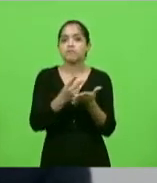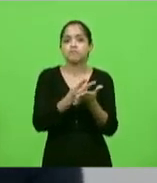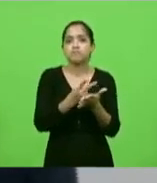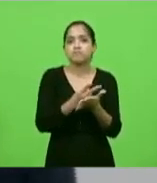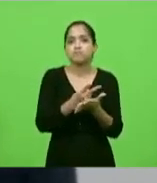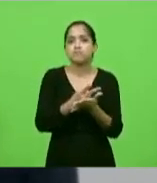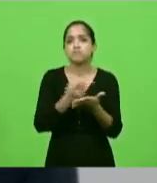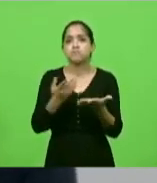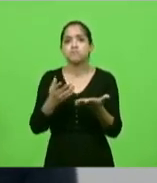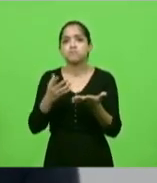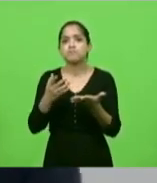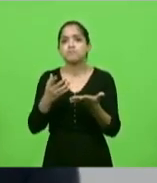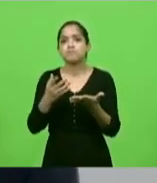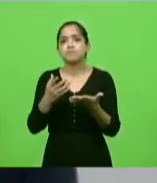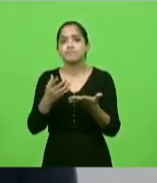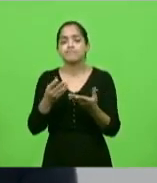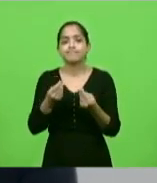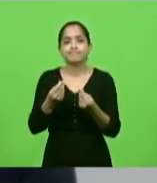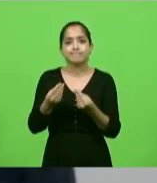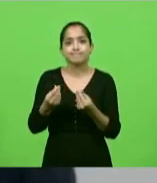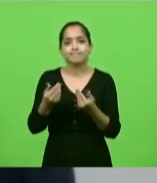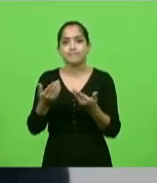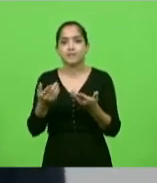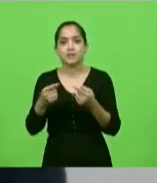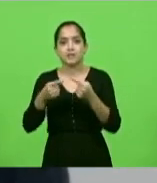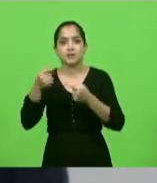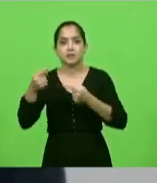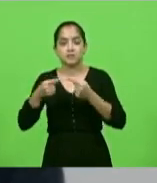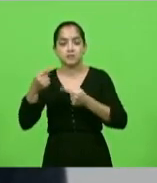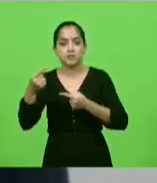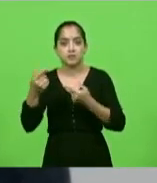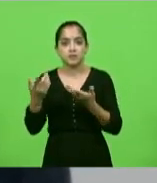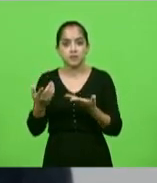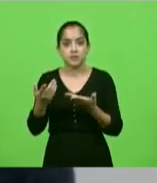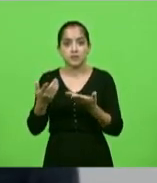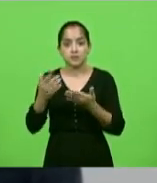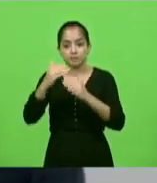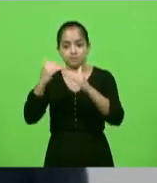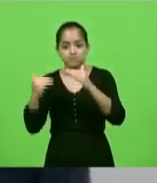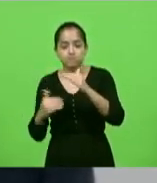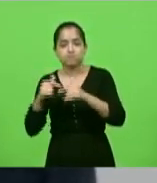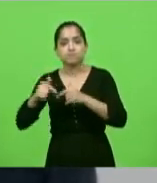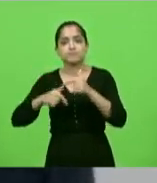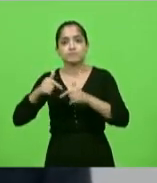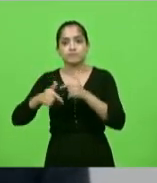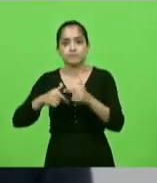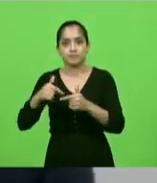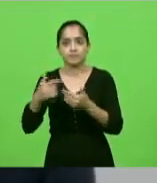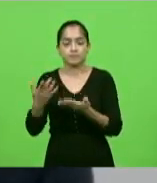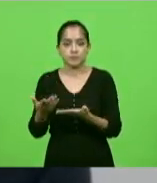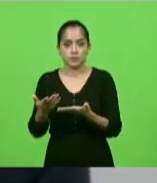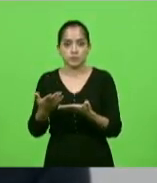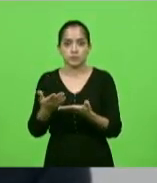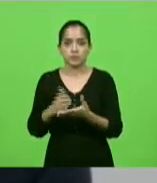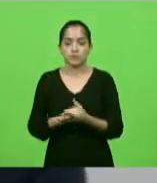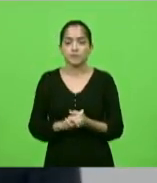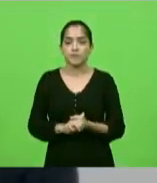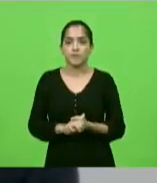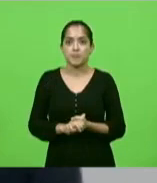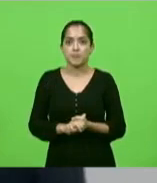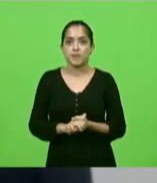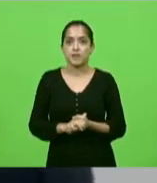há sentido algum de se punir os subordinados, que em tese seriam apenas autores materiais do